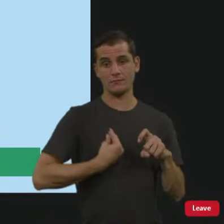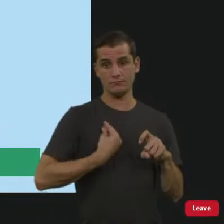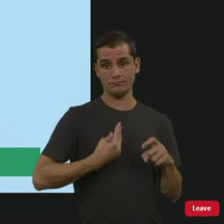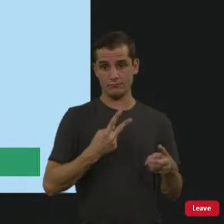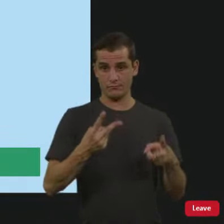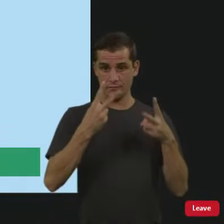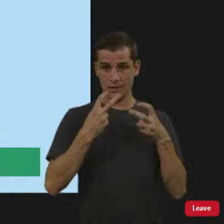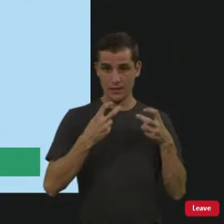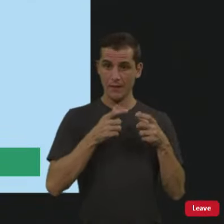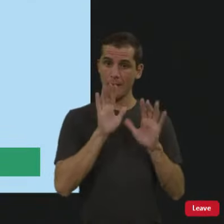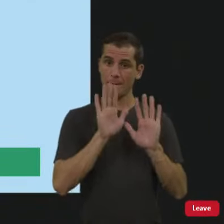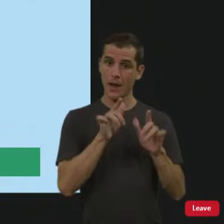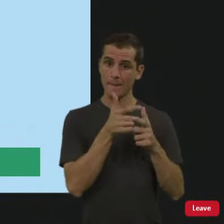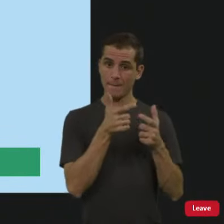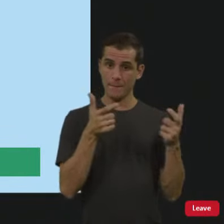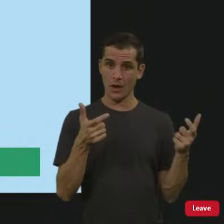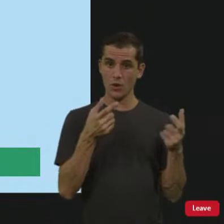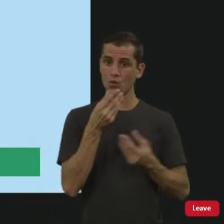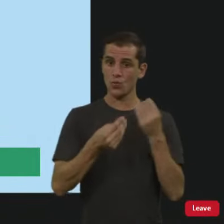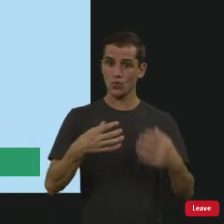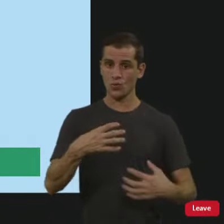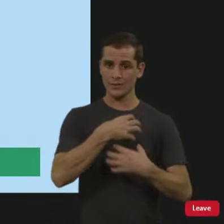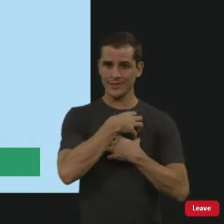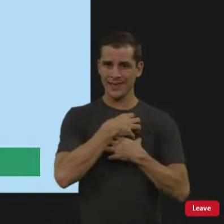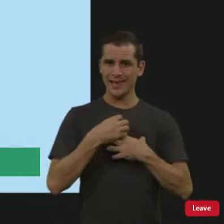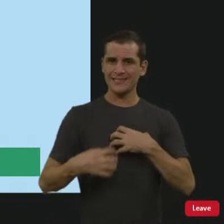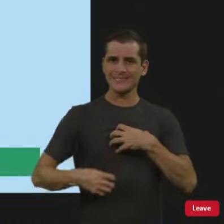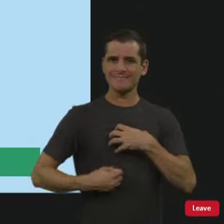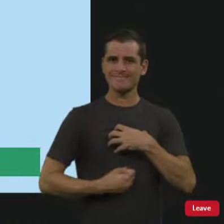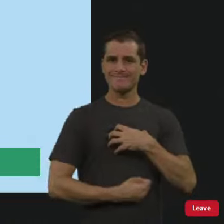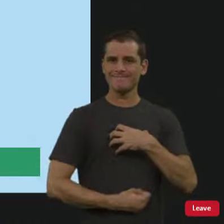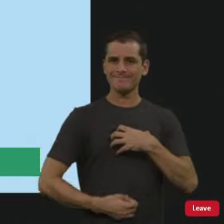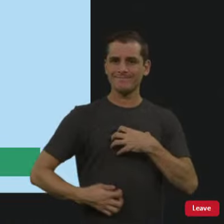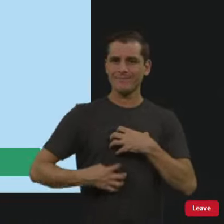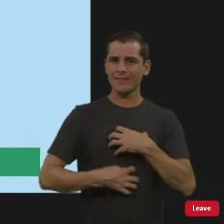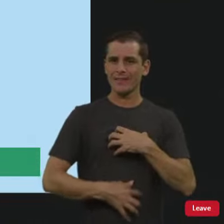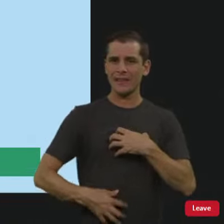no caso do sintoma gastrointestinal, vai passar por uma outra doença que não tem nada a ver, né?